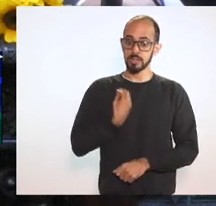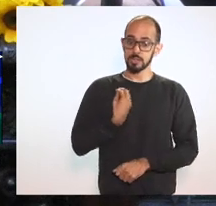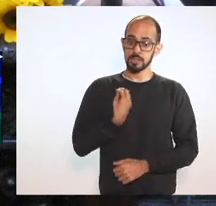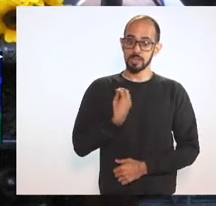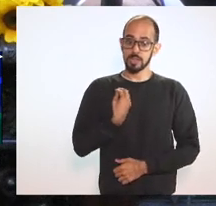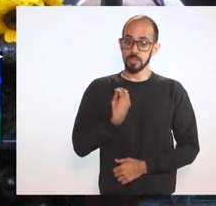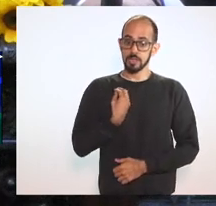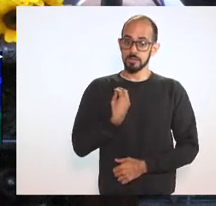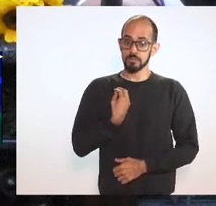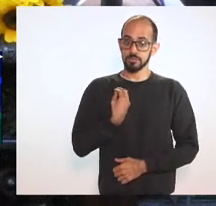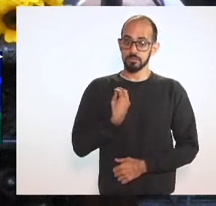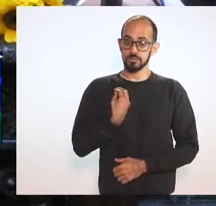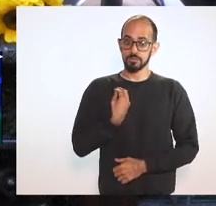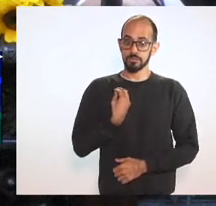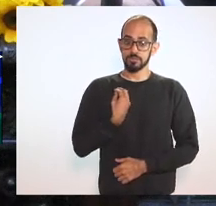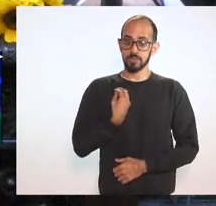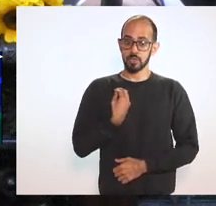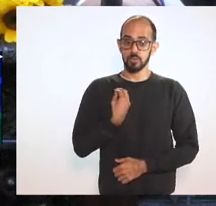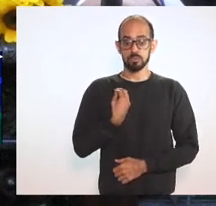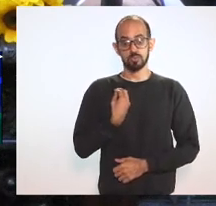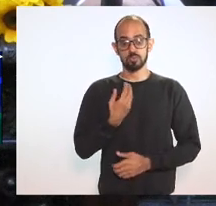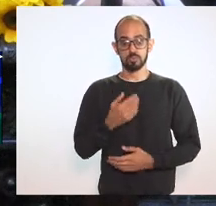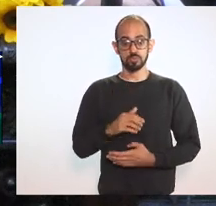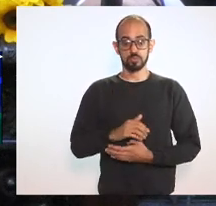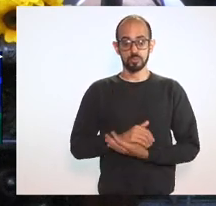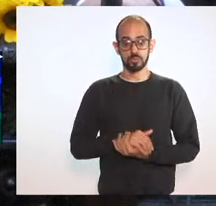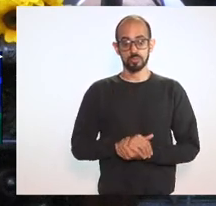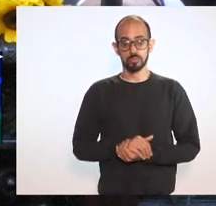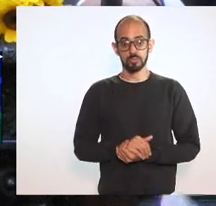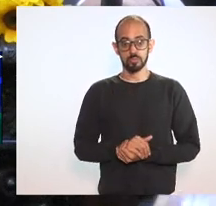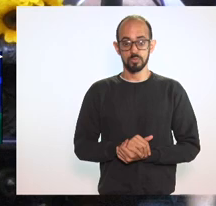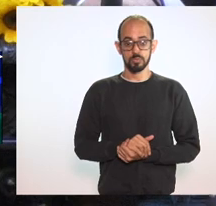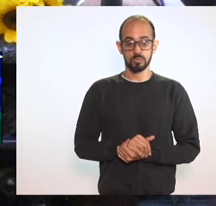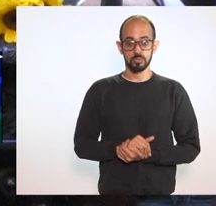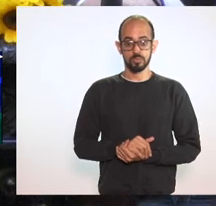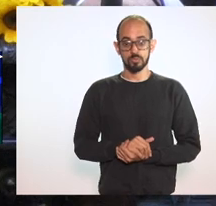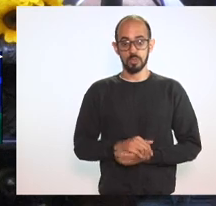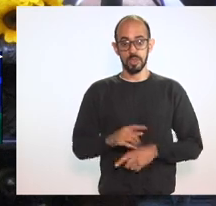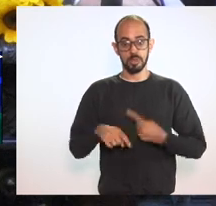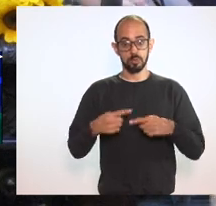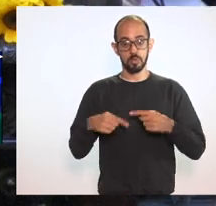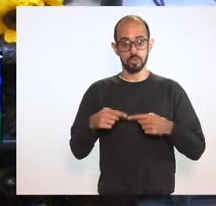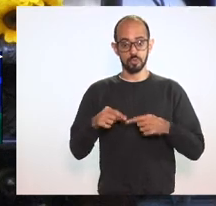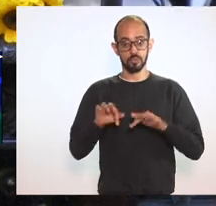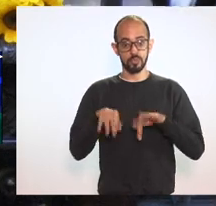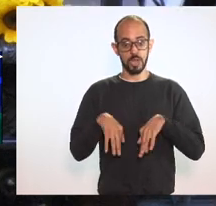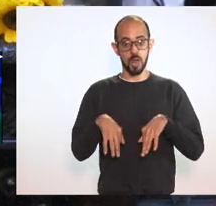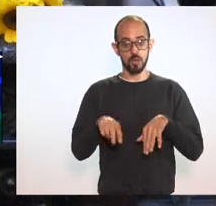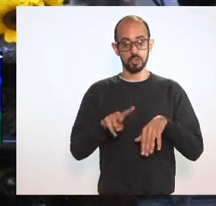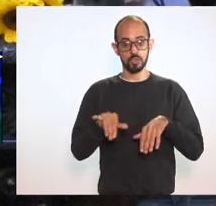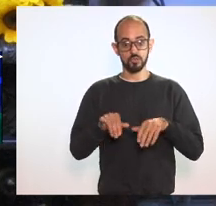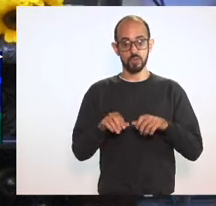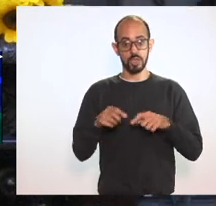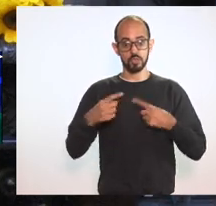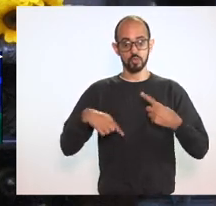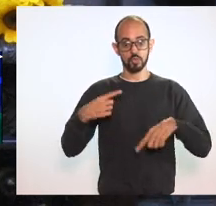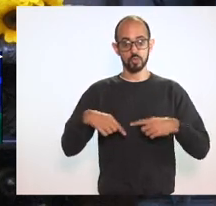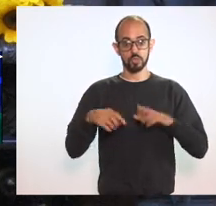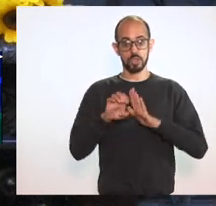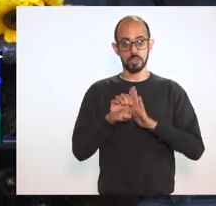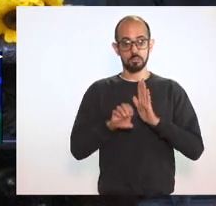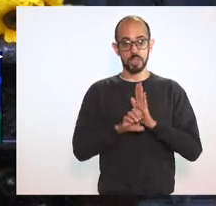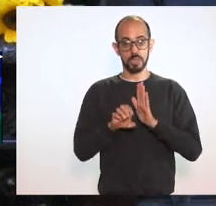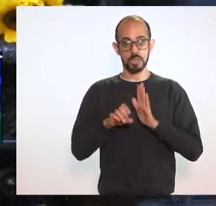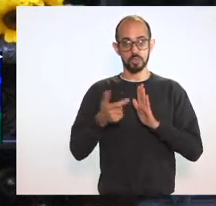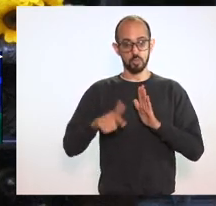vamos avançar Sem problema nenhum um e ao final ele vai discutir as emendas no colégio de líderes que